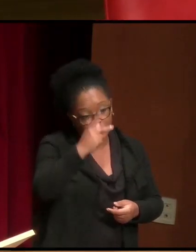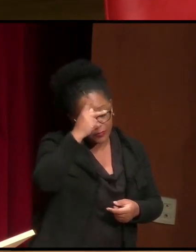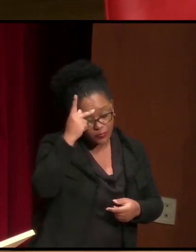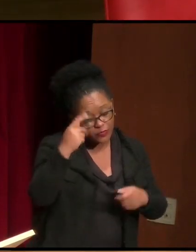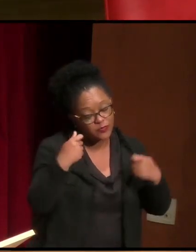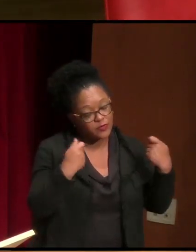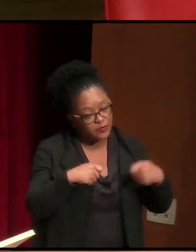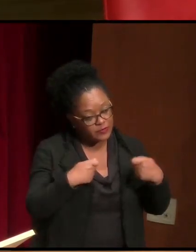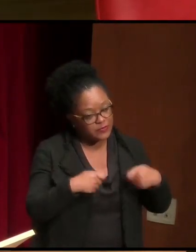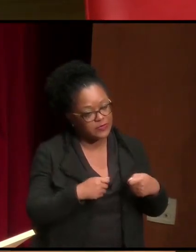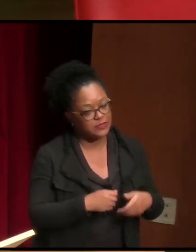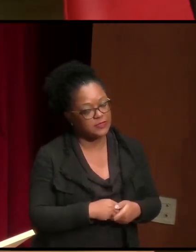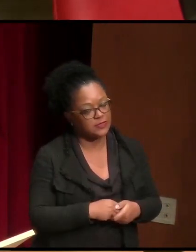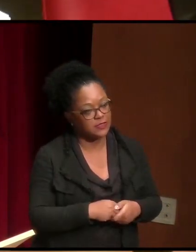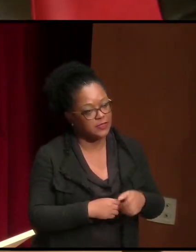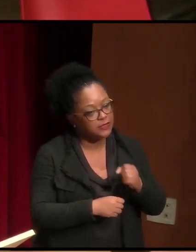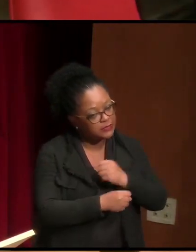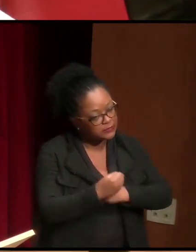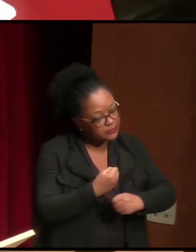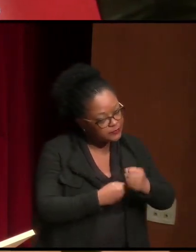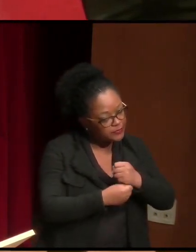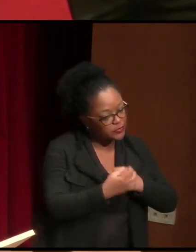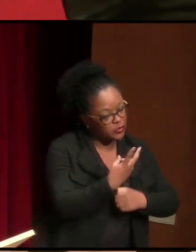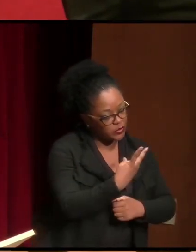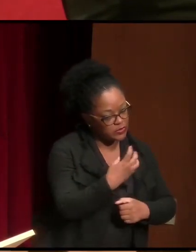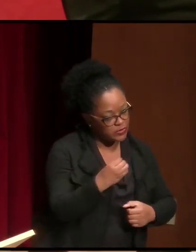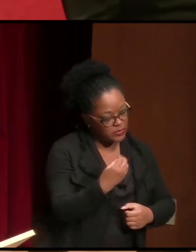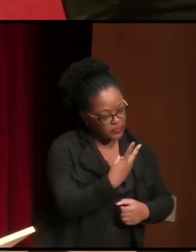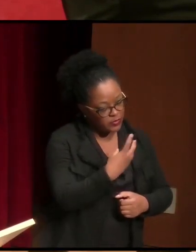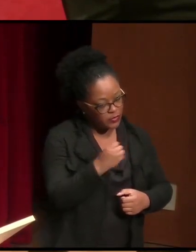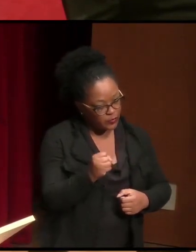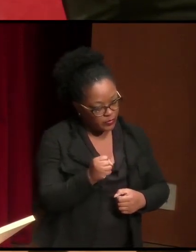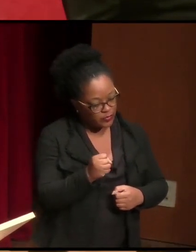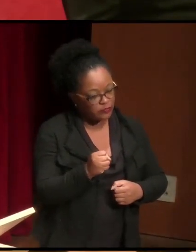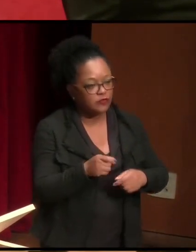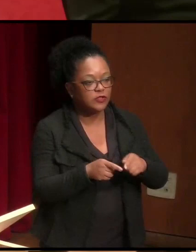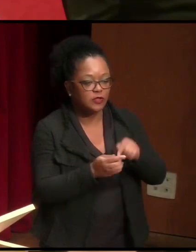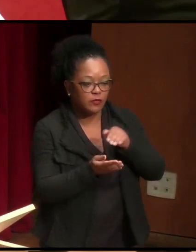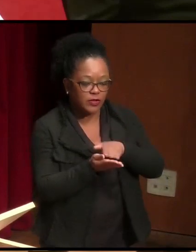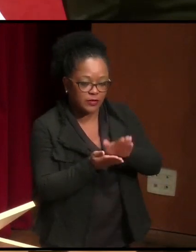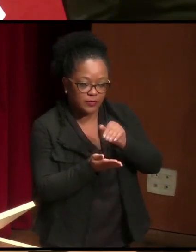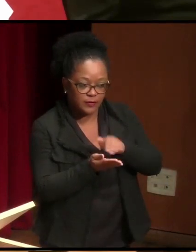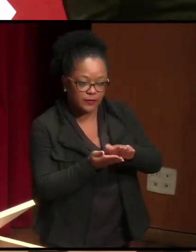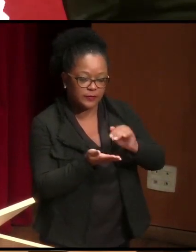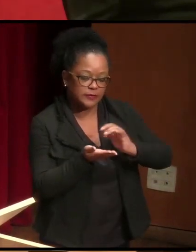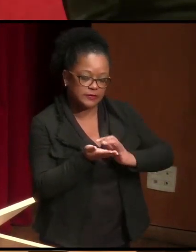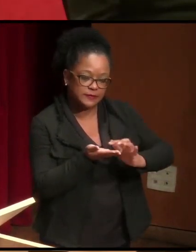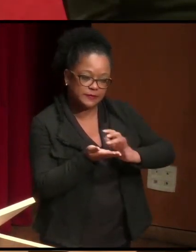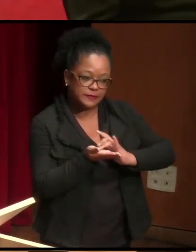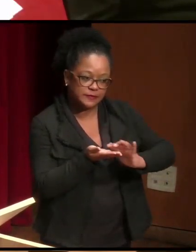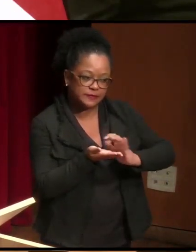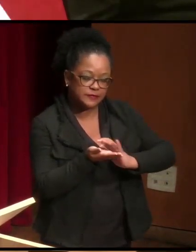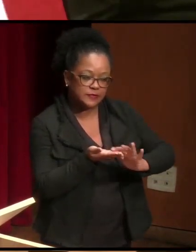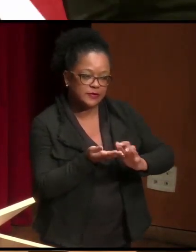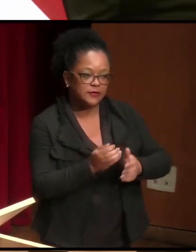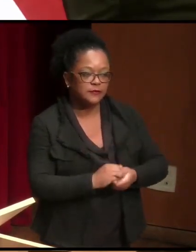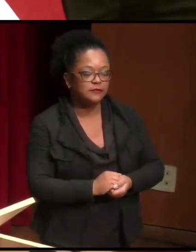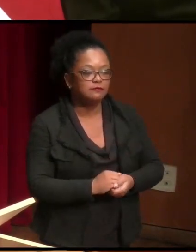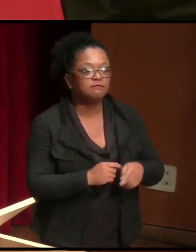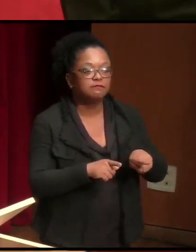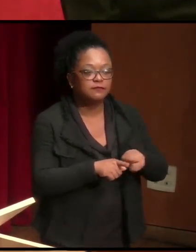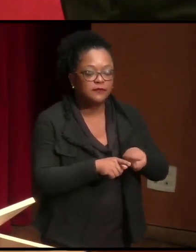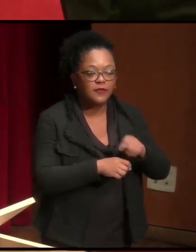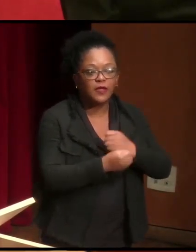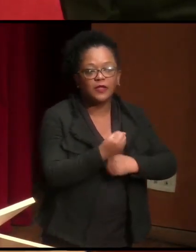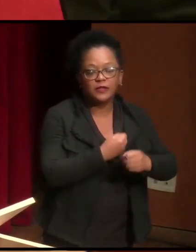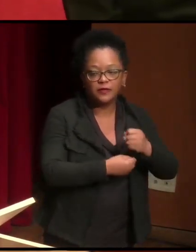Então, em 2020, teve a implantação da imprensa em Braille. E